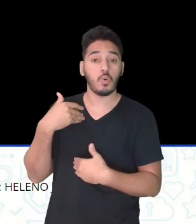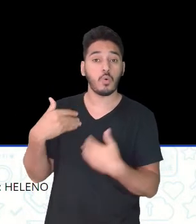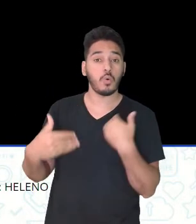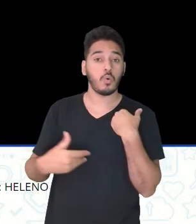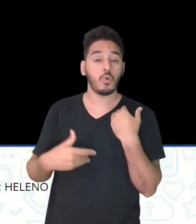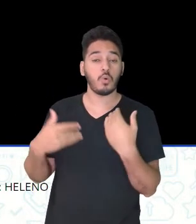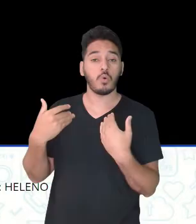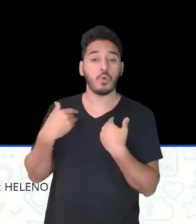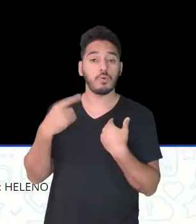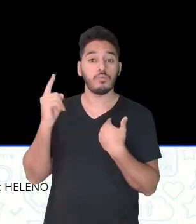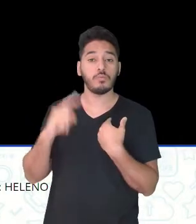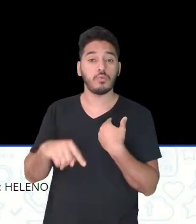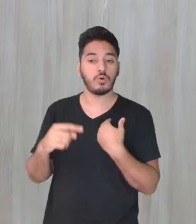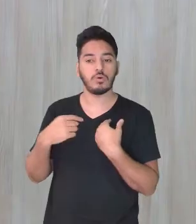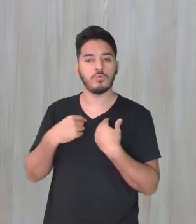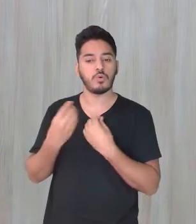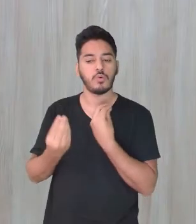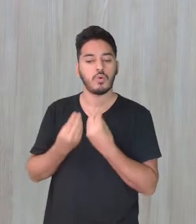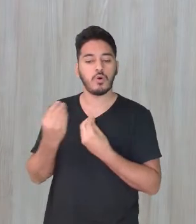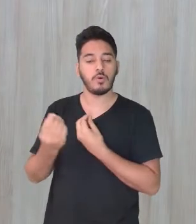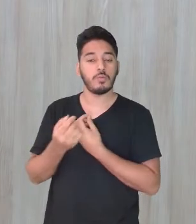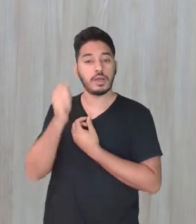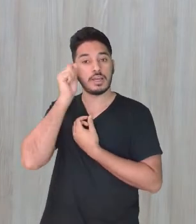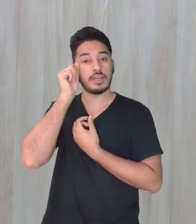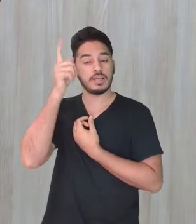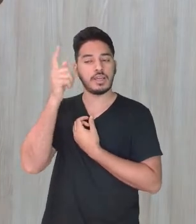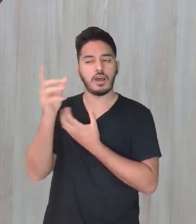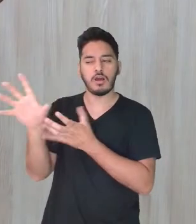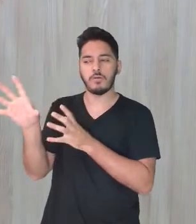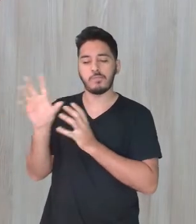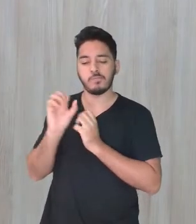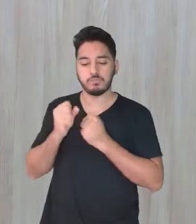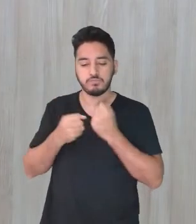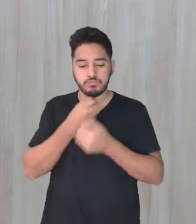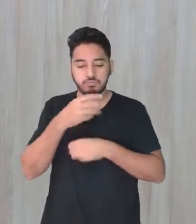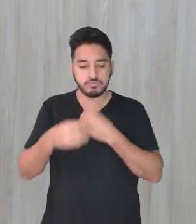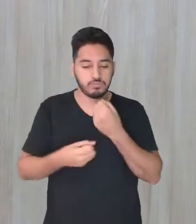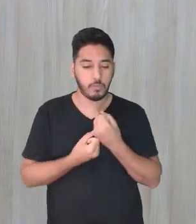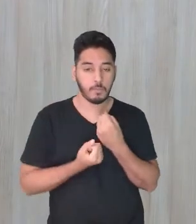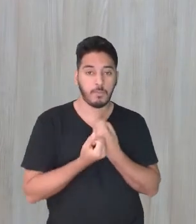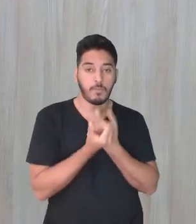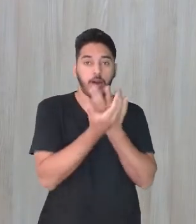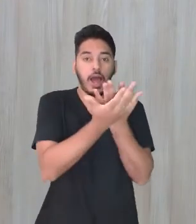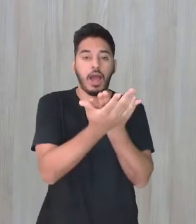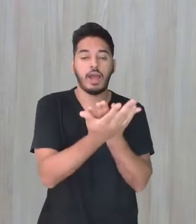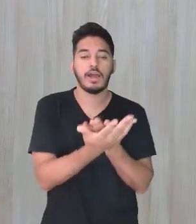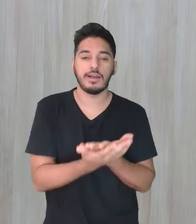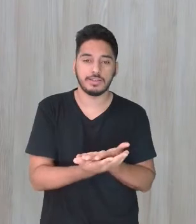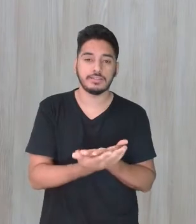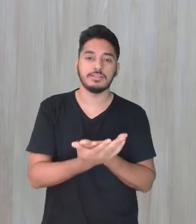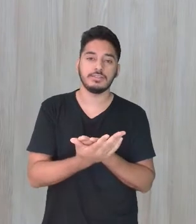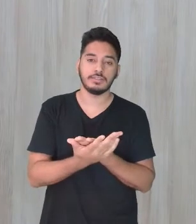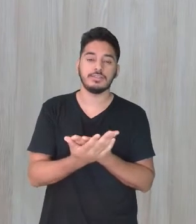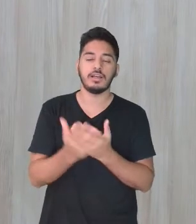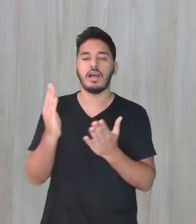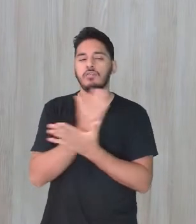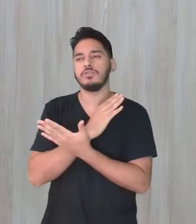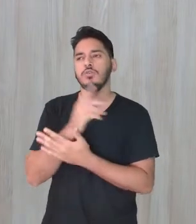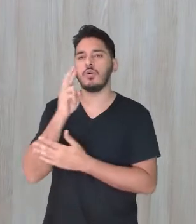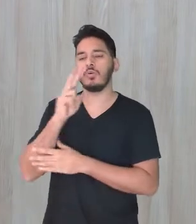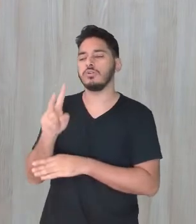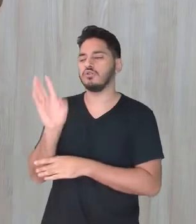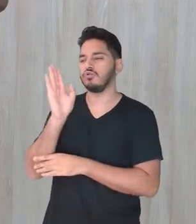corpo como um instrumento para criar essas coisas, para criar, para recriar, né? Às vezes alguma coisa é criada, você vai